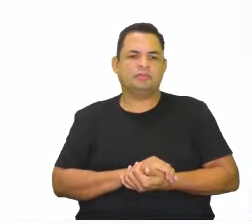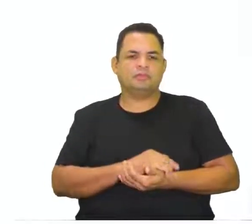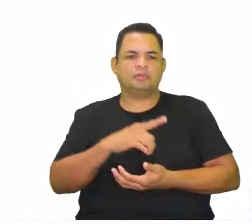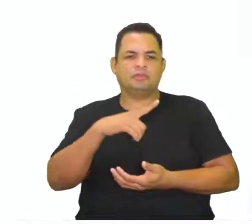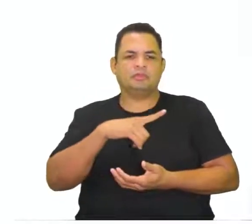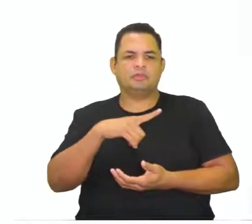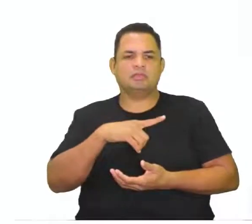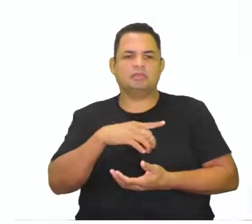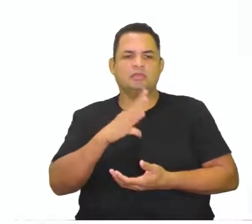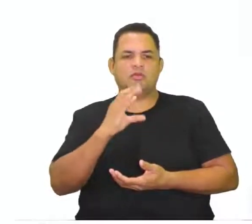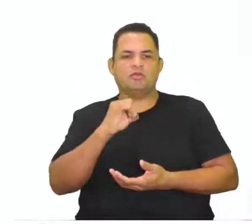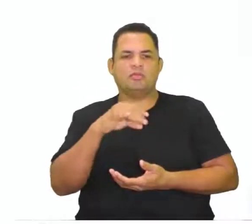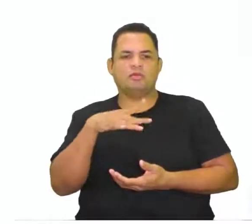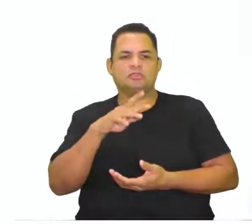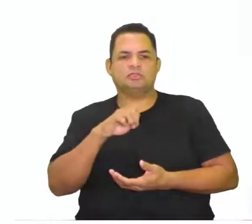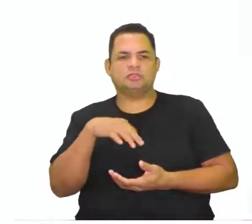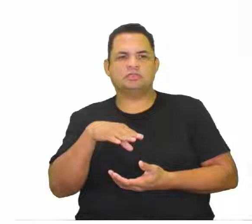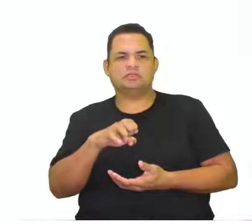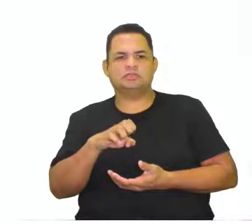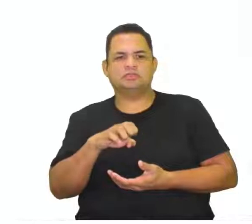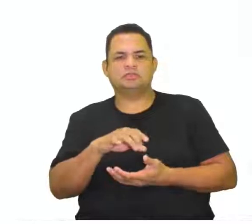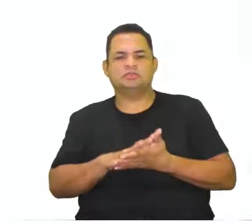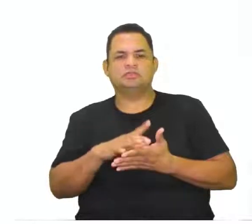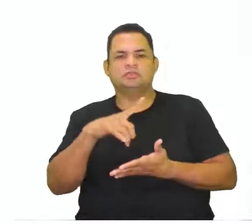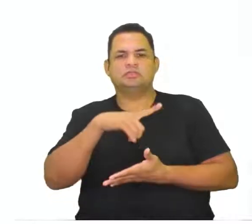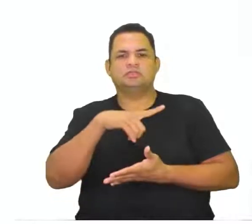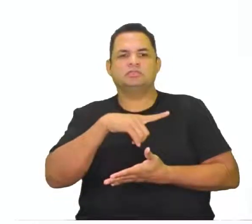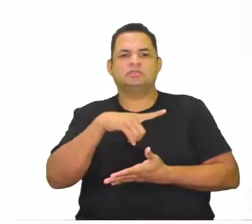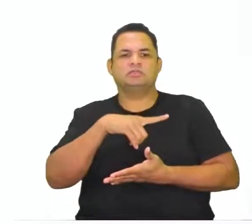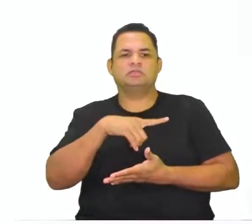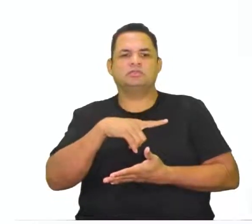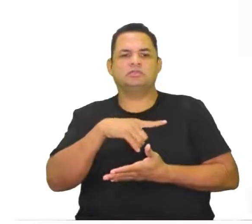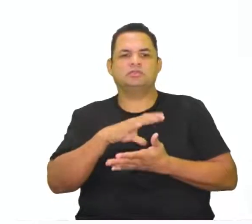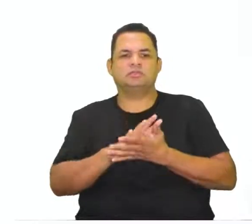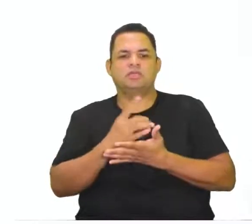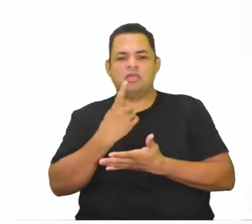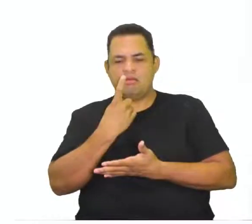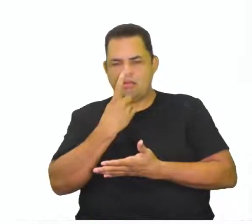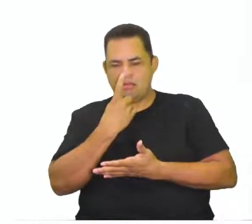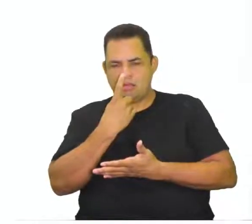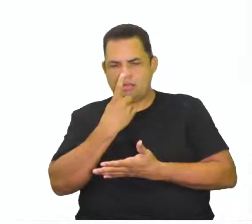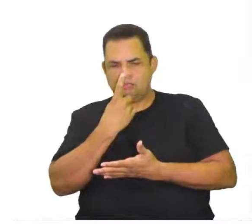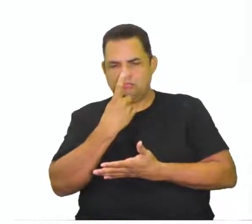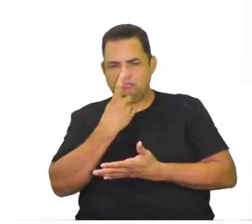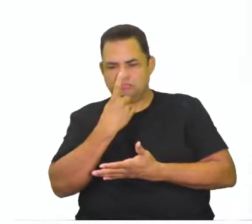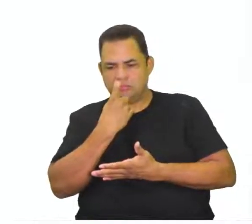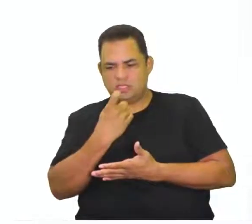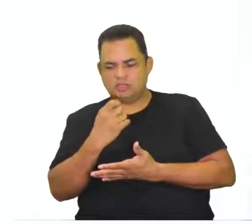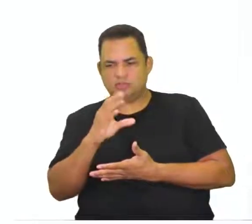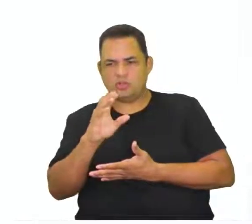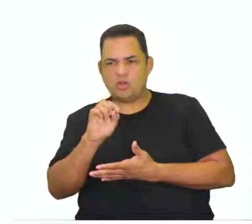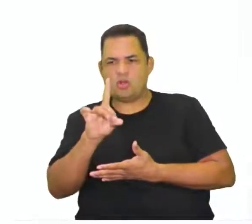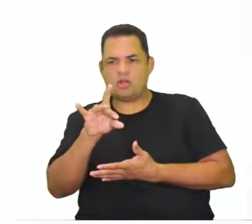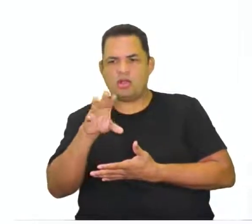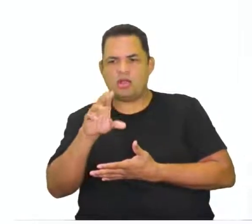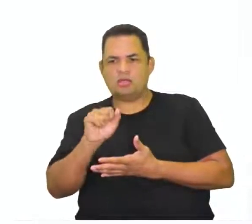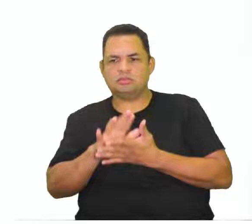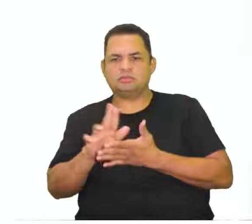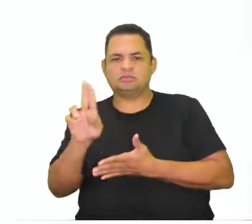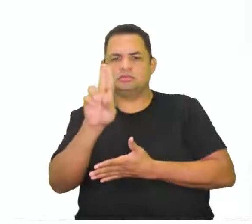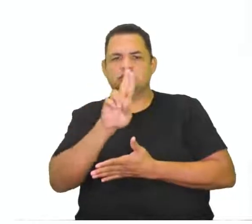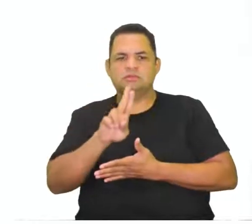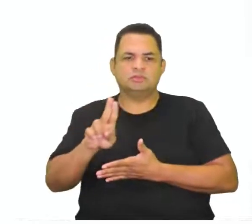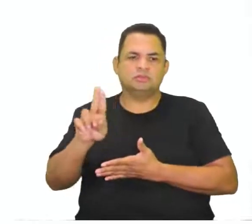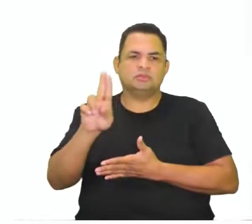A compostagem, nessa compostagem nós temos o lixo orgânico, pessoal, que é